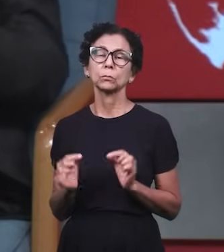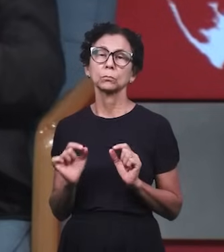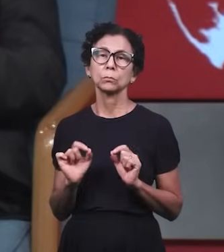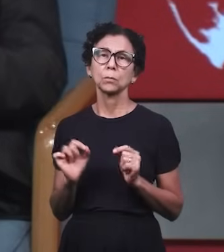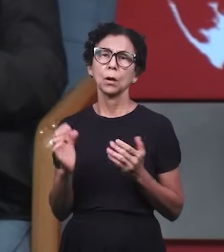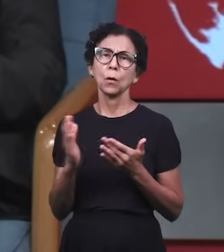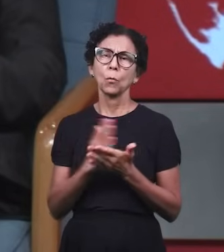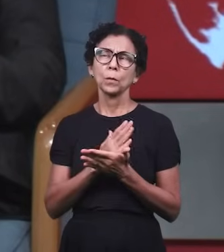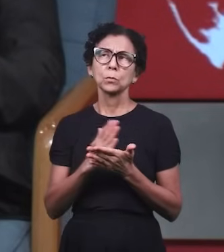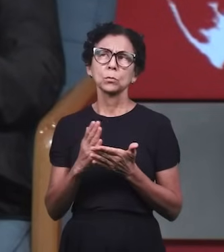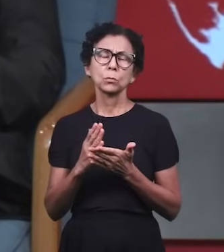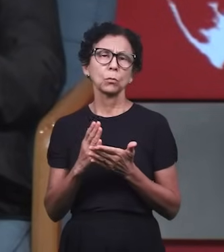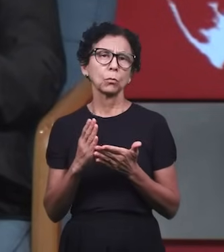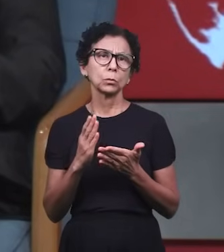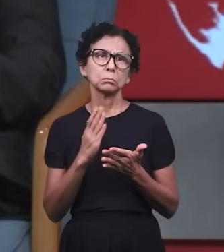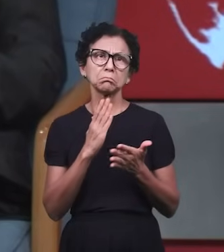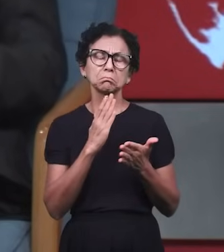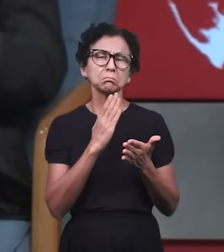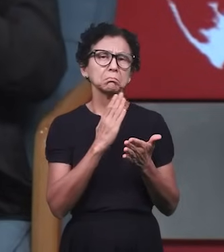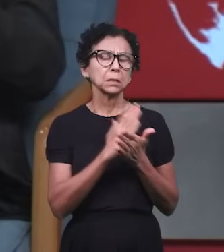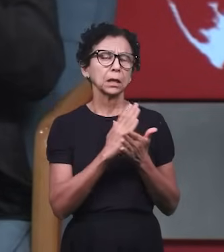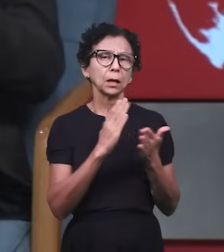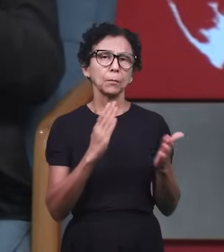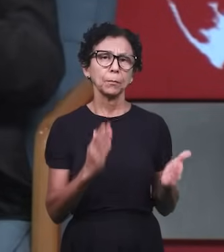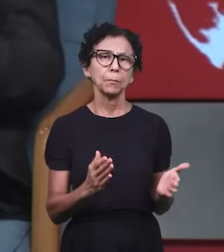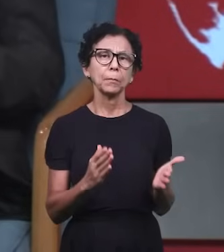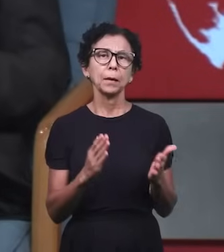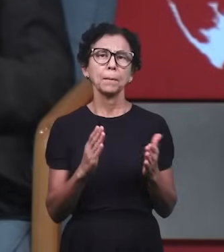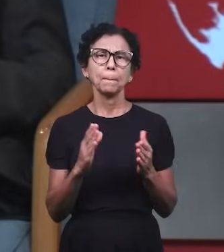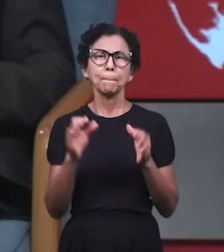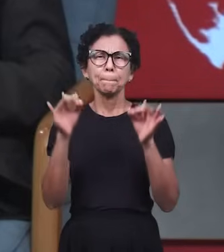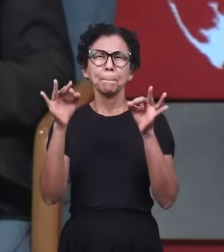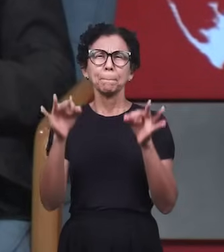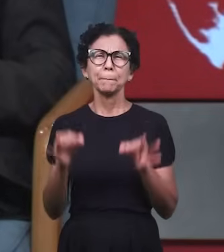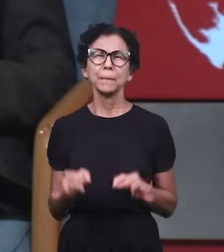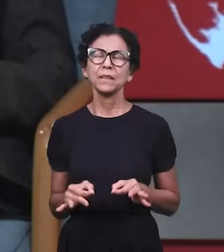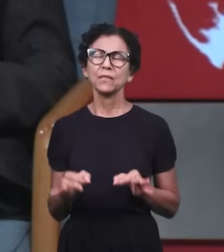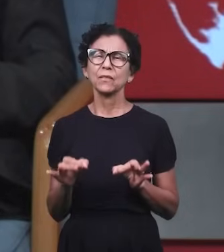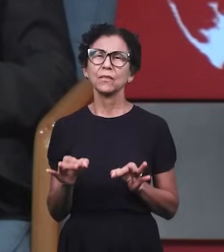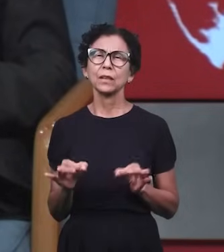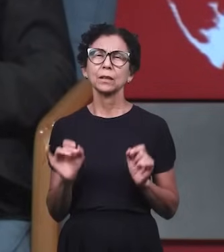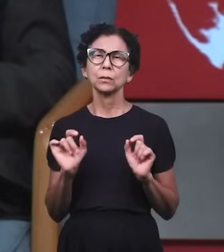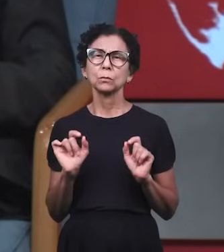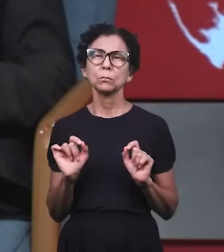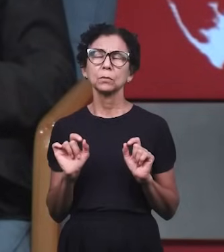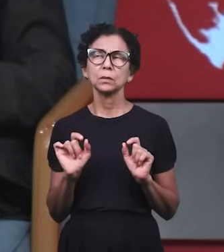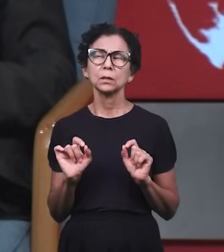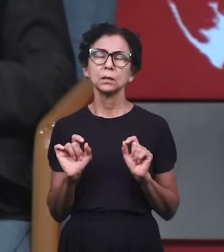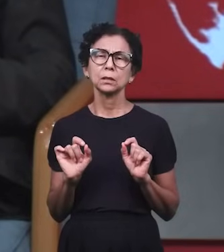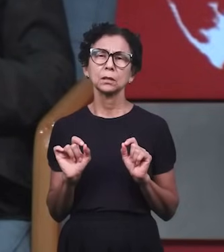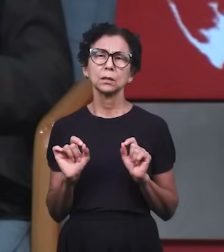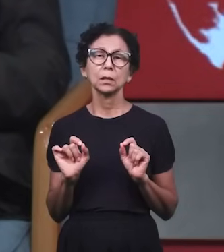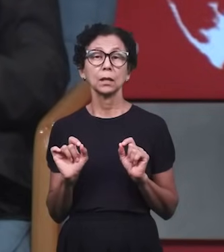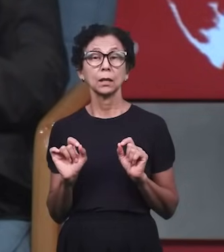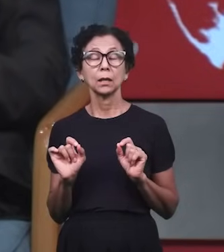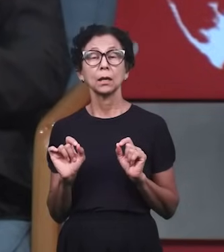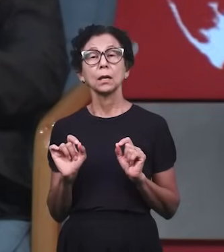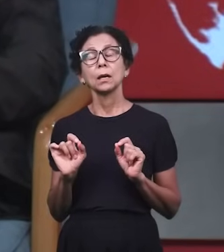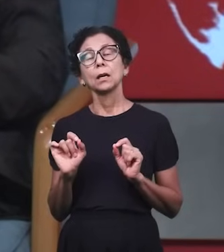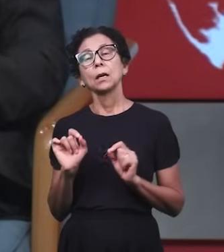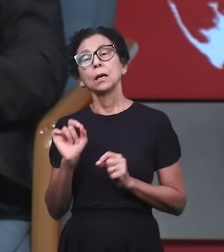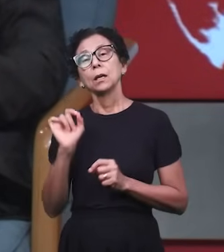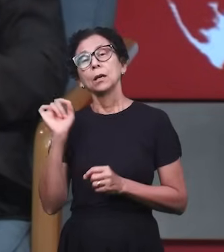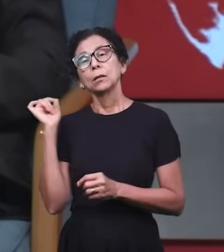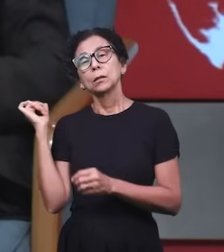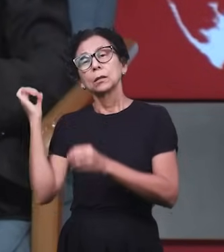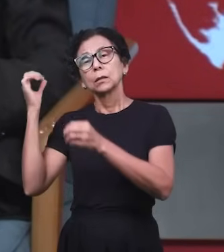esse texto para dizer que o perfeito aí era o complemento daquilo que era